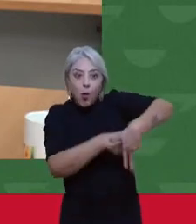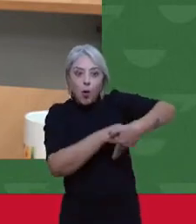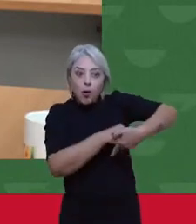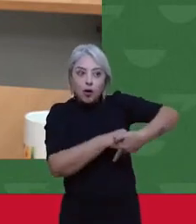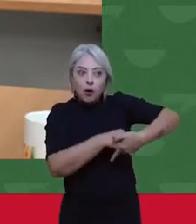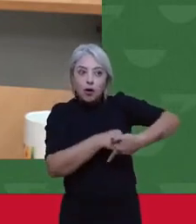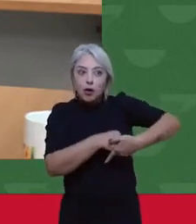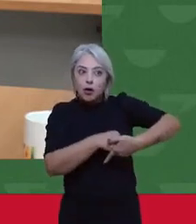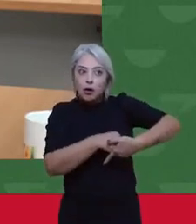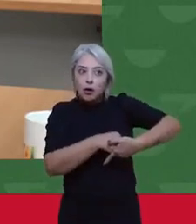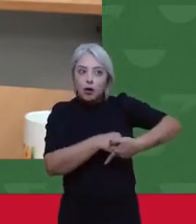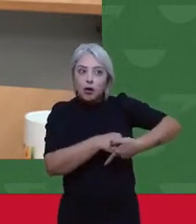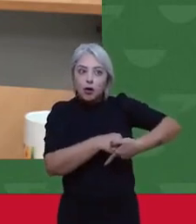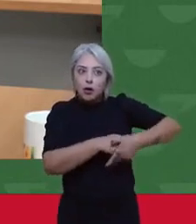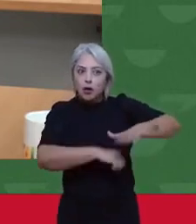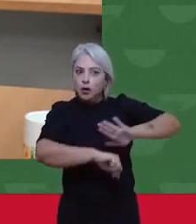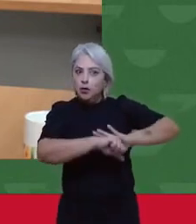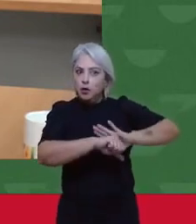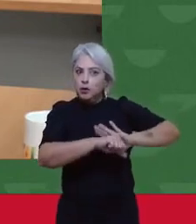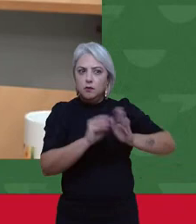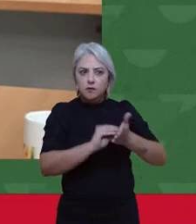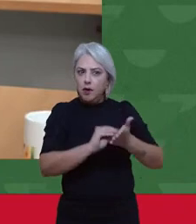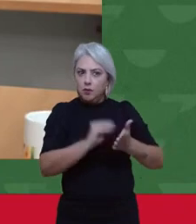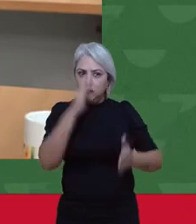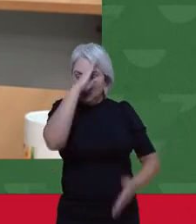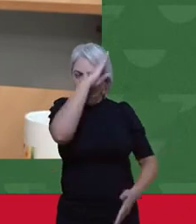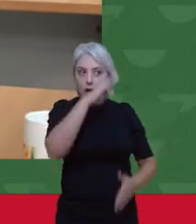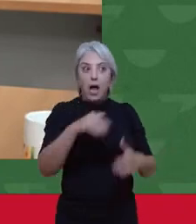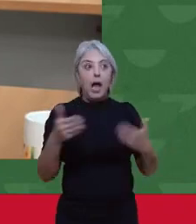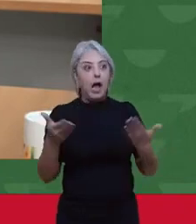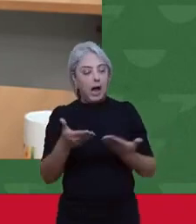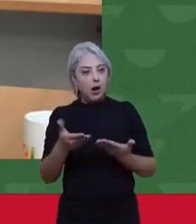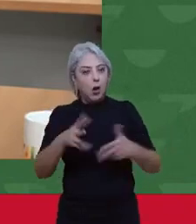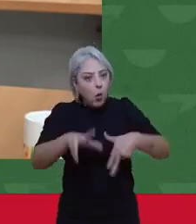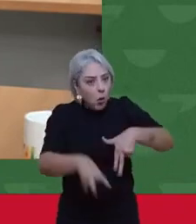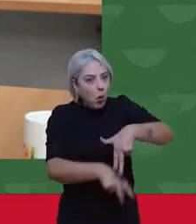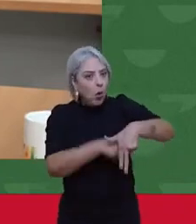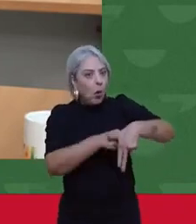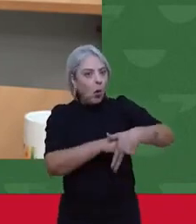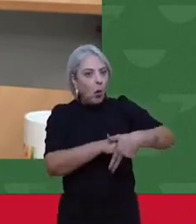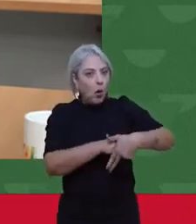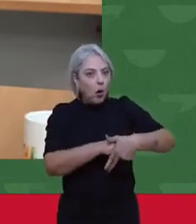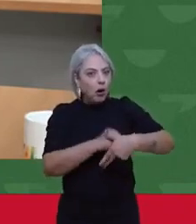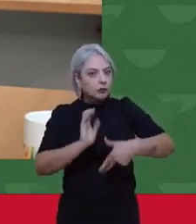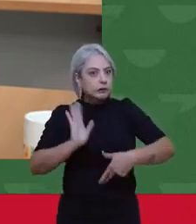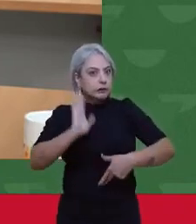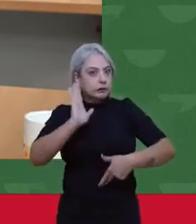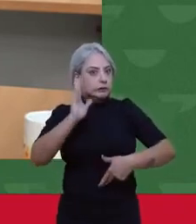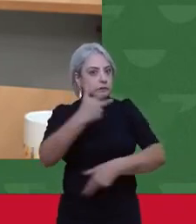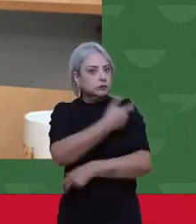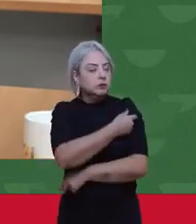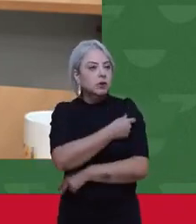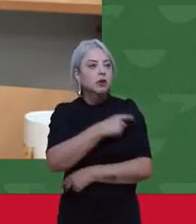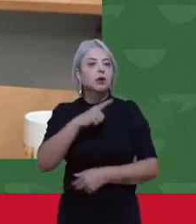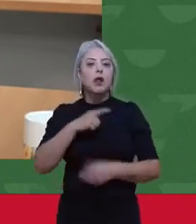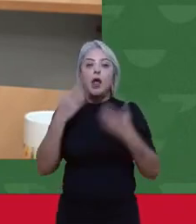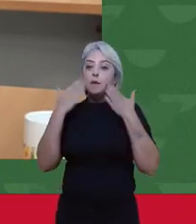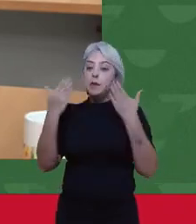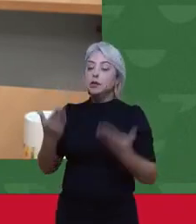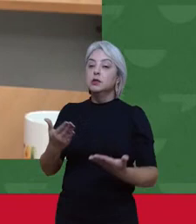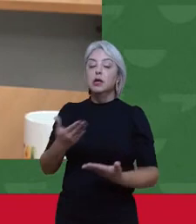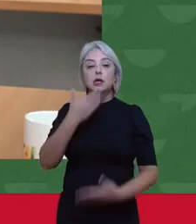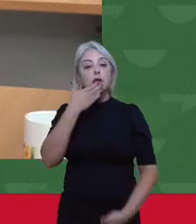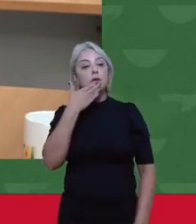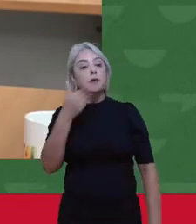porque o crime é que não falta nesse governo, do Bolsonaro, mas agora também de corrupção, superfaturamento. Nós estaremos apresentando esses